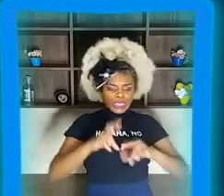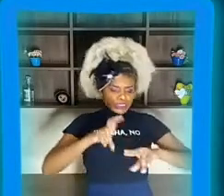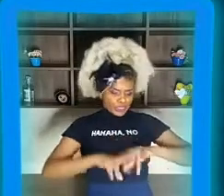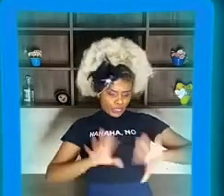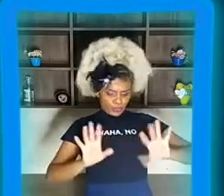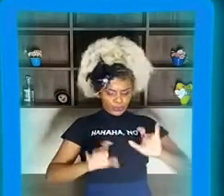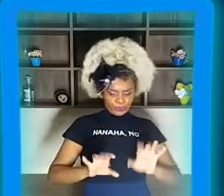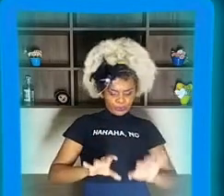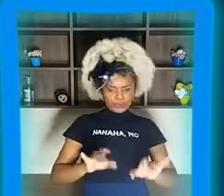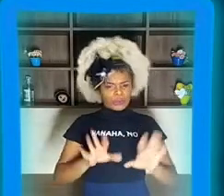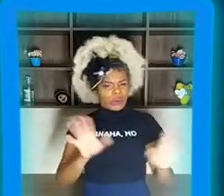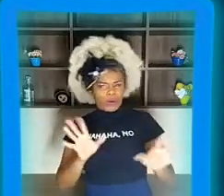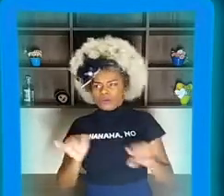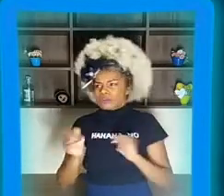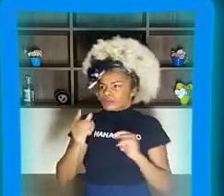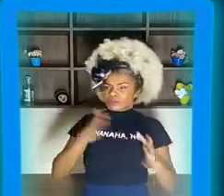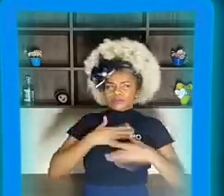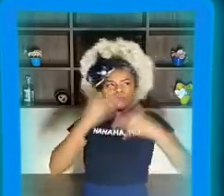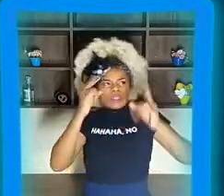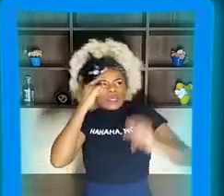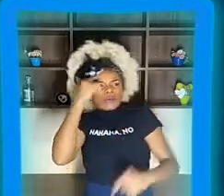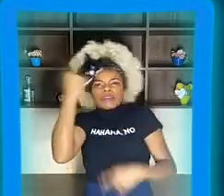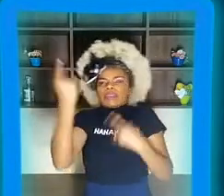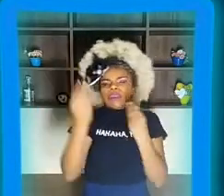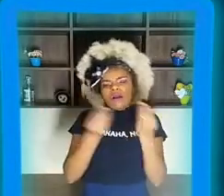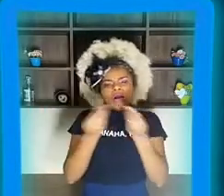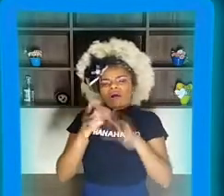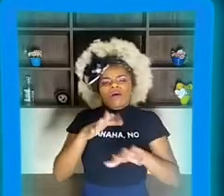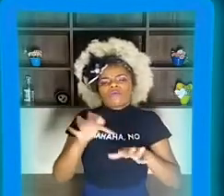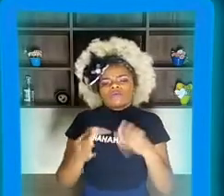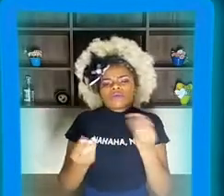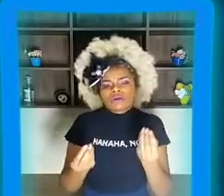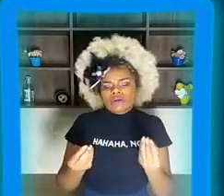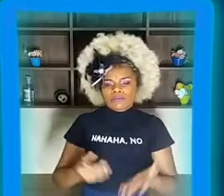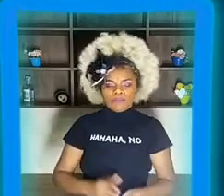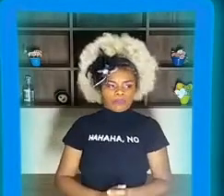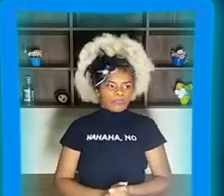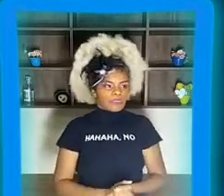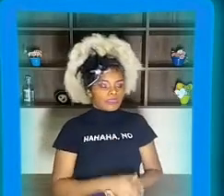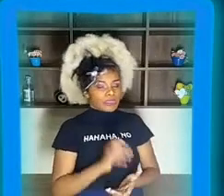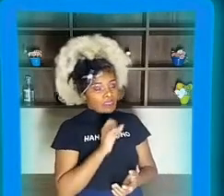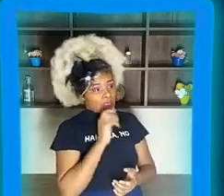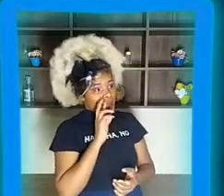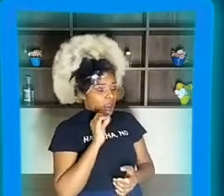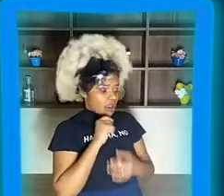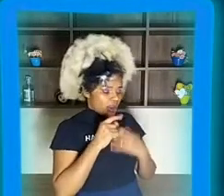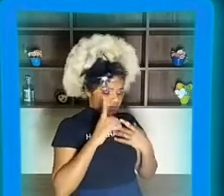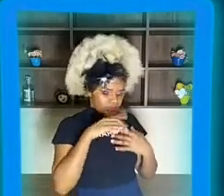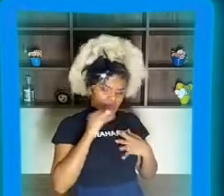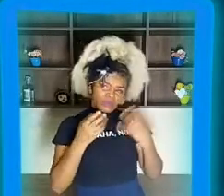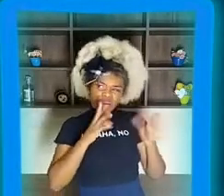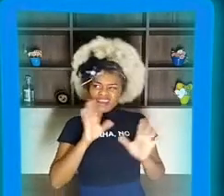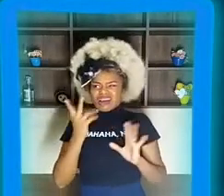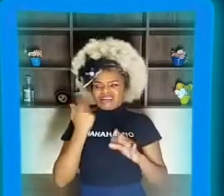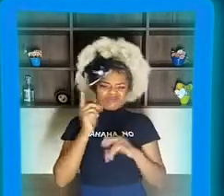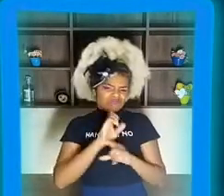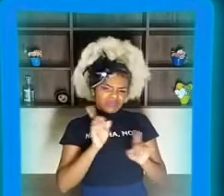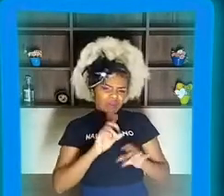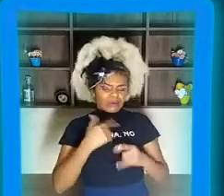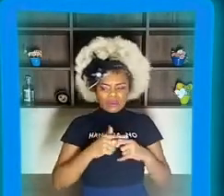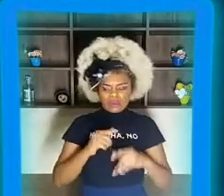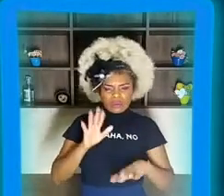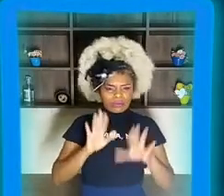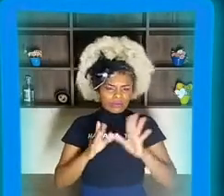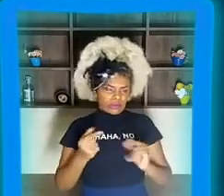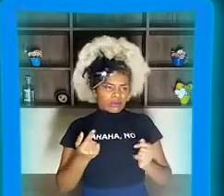Ou não, ou te ocorre assim uma ideia. Como é que funciona? É, normalmente não, porque apesar de que eu